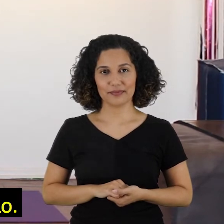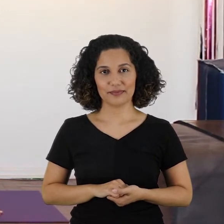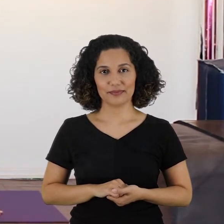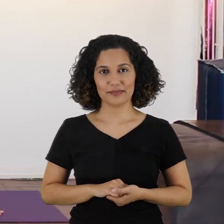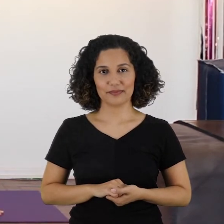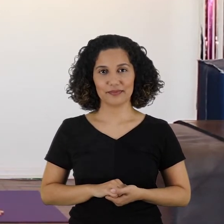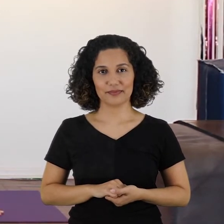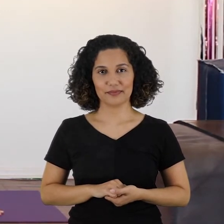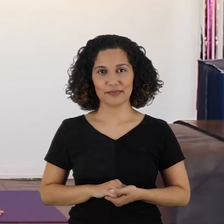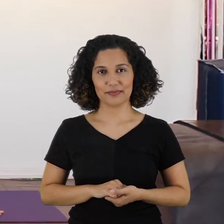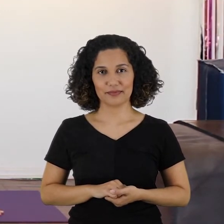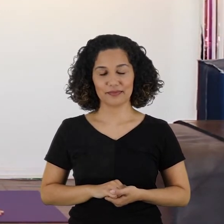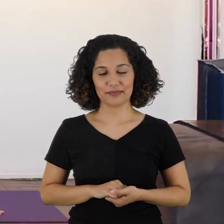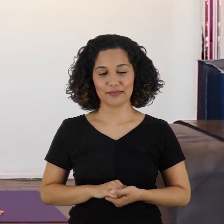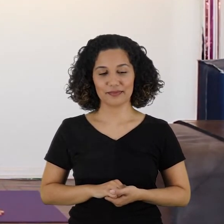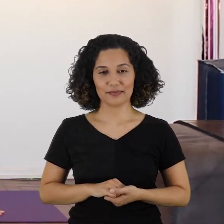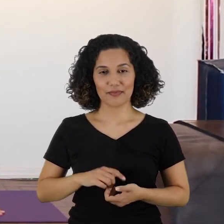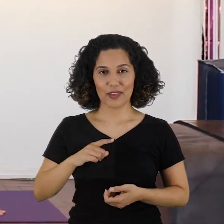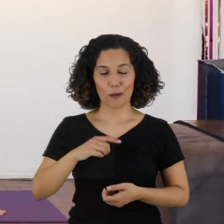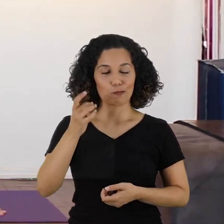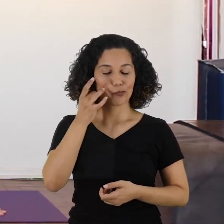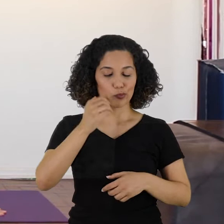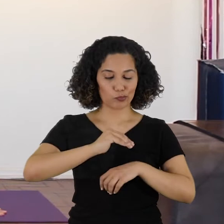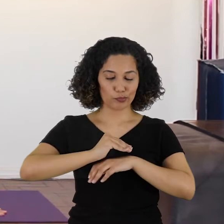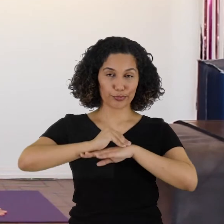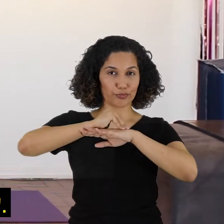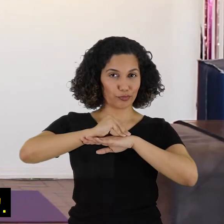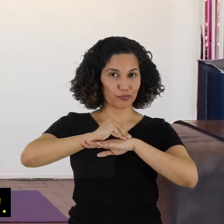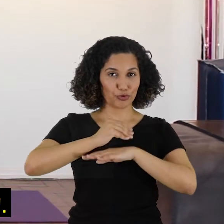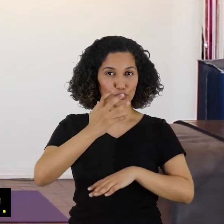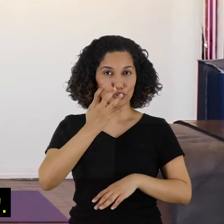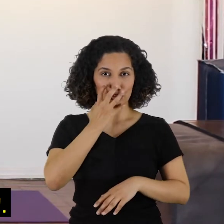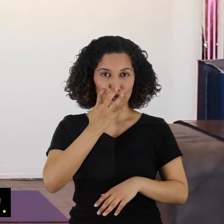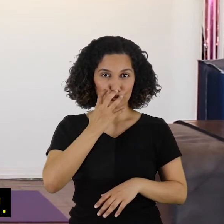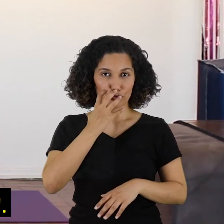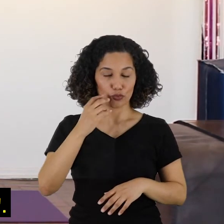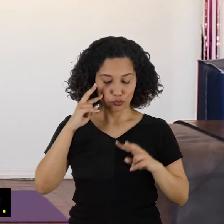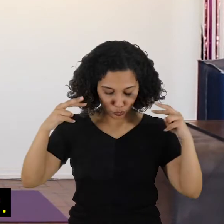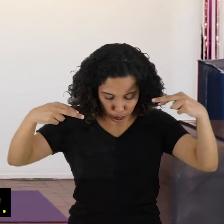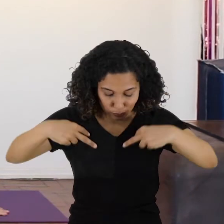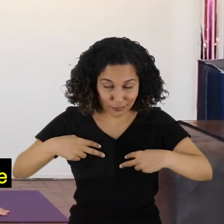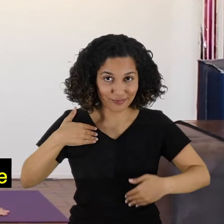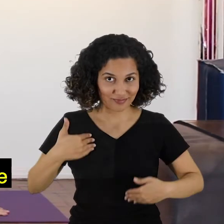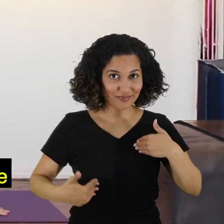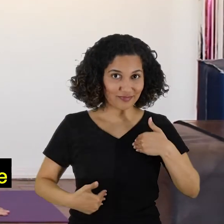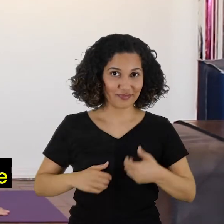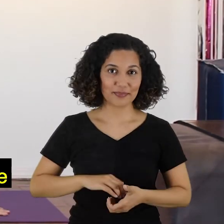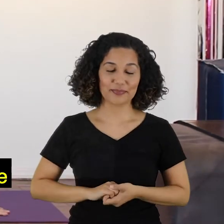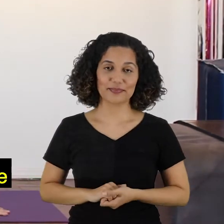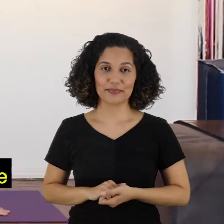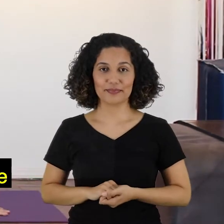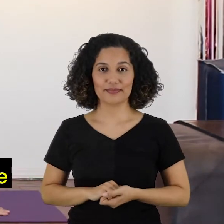chão, coloca o seu cóccix lá para cima, pro teto, e entra no cachorro olhando para baixo. Lembra